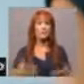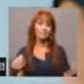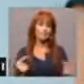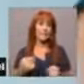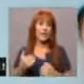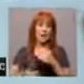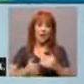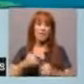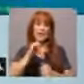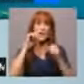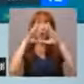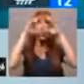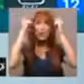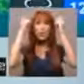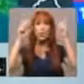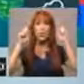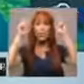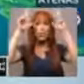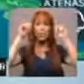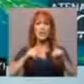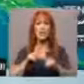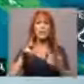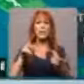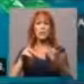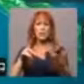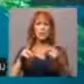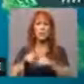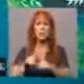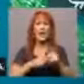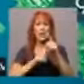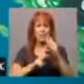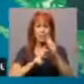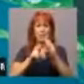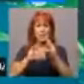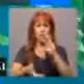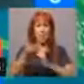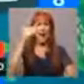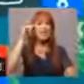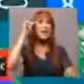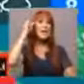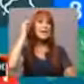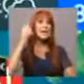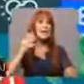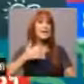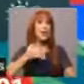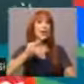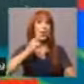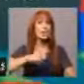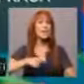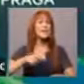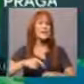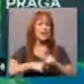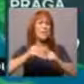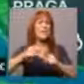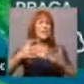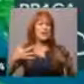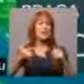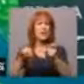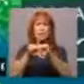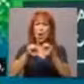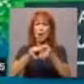tendência é céu pouco nublado limpo. O tempo, as temperaturas a subirem mais para quinta e sexta-feira outra vez, aí já com temperaturas